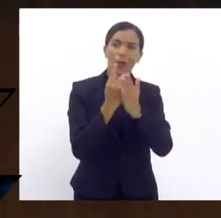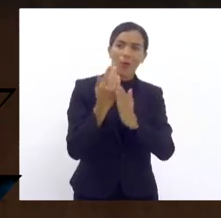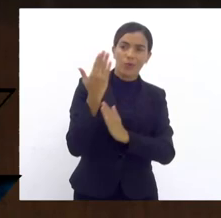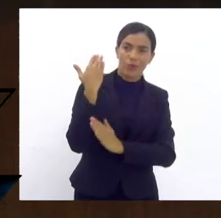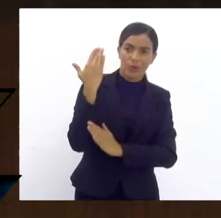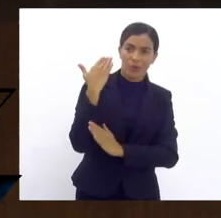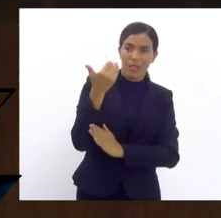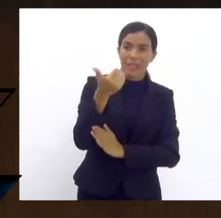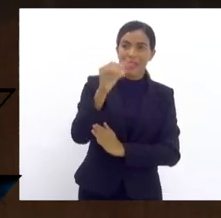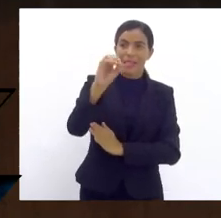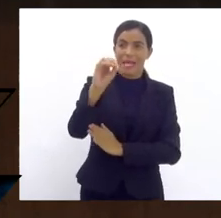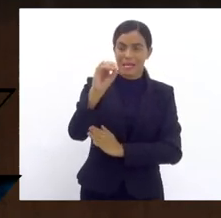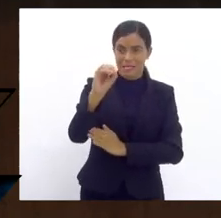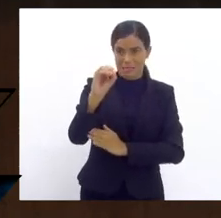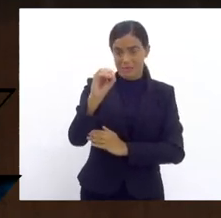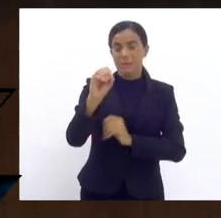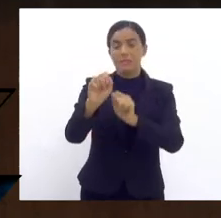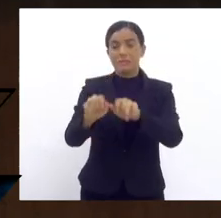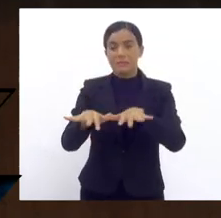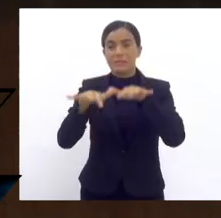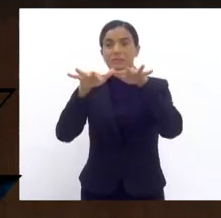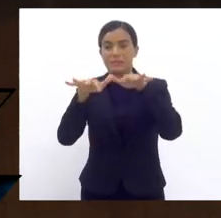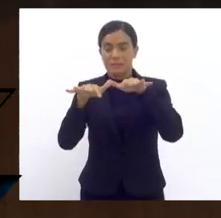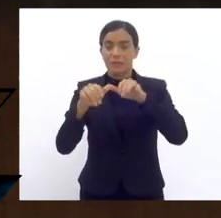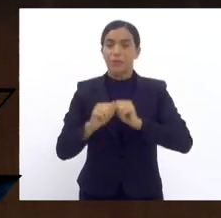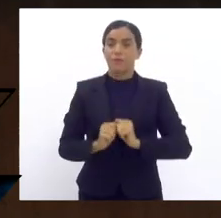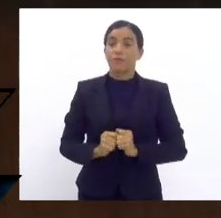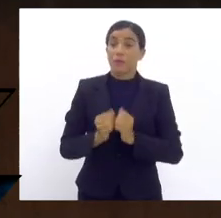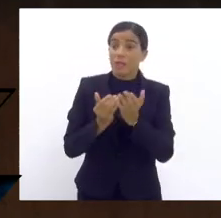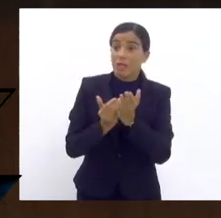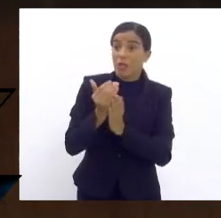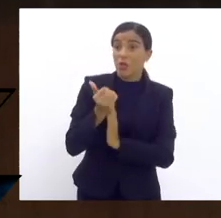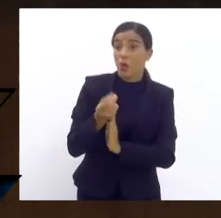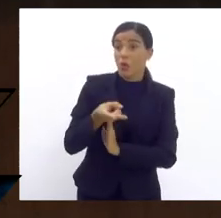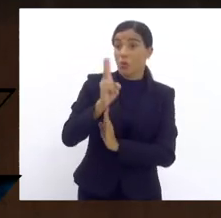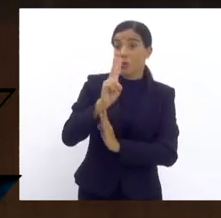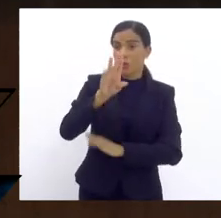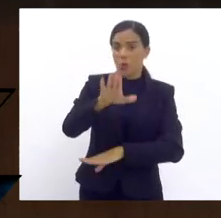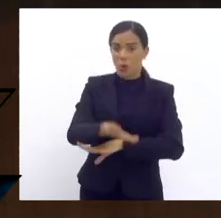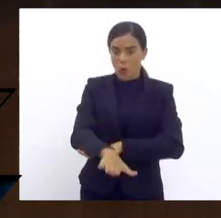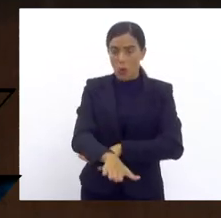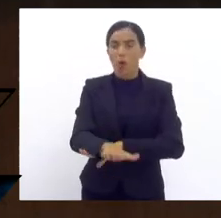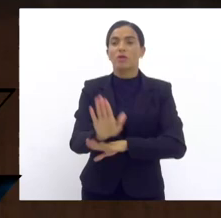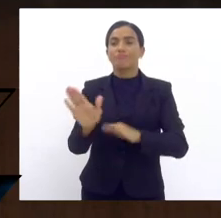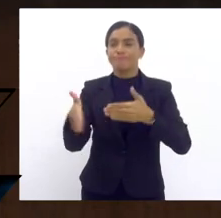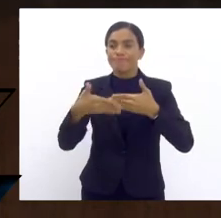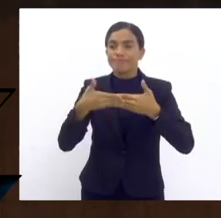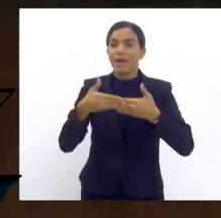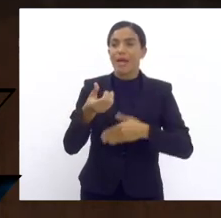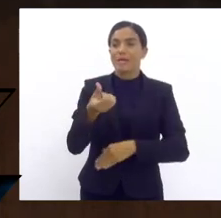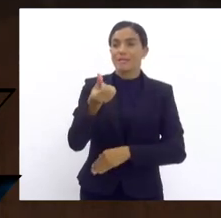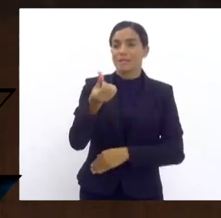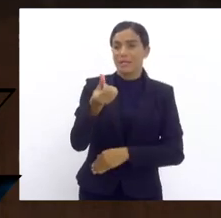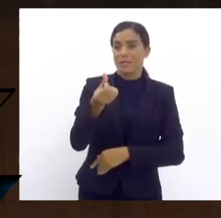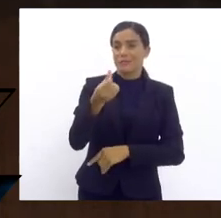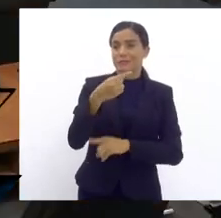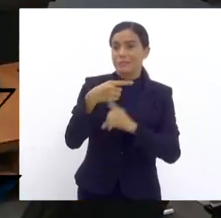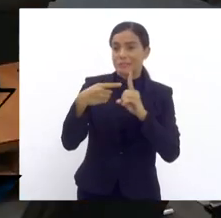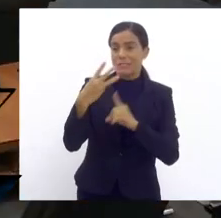19ª sessão ordinária que iniciada às 14 horas encerrou seus 16 horas